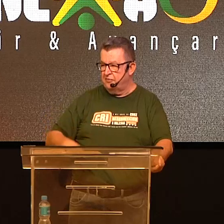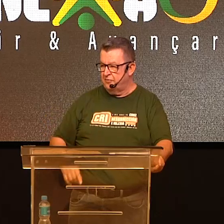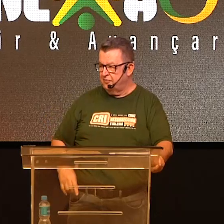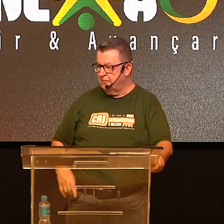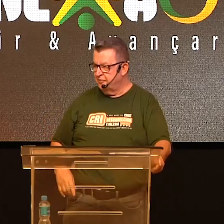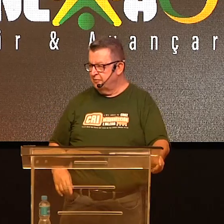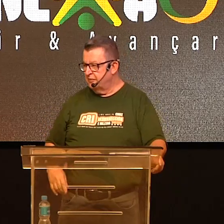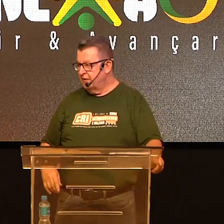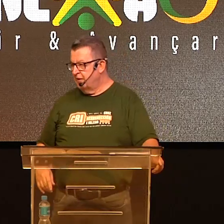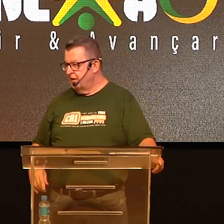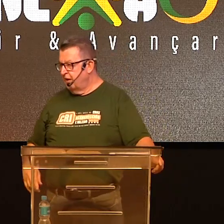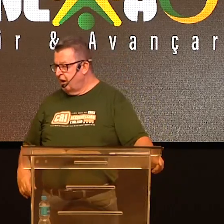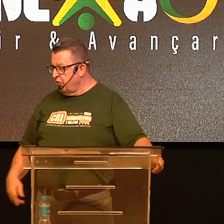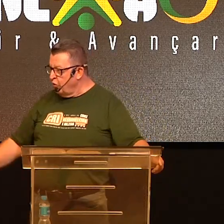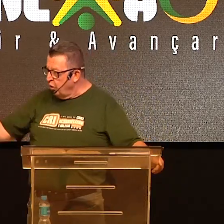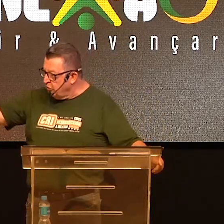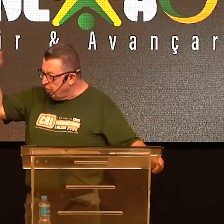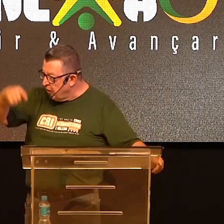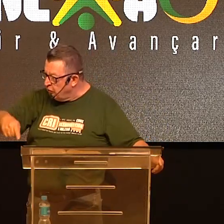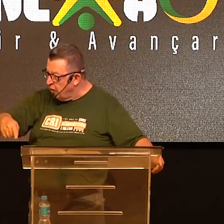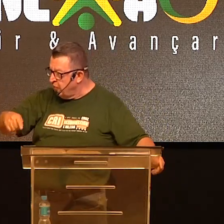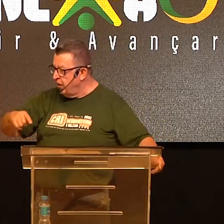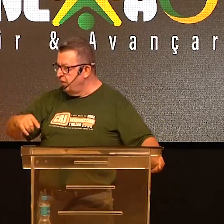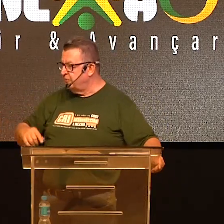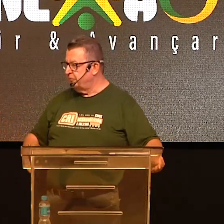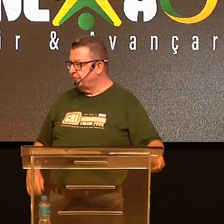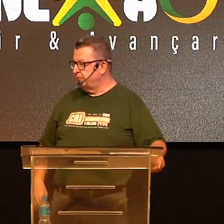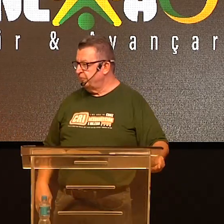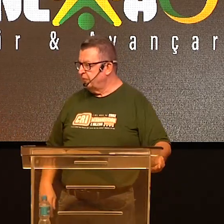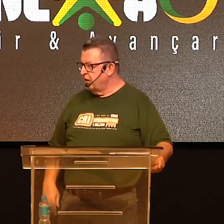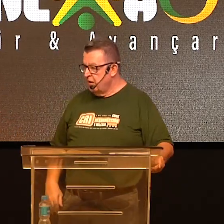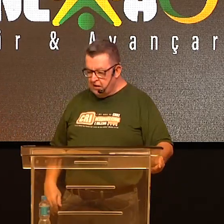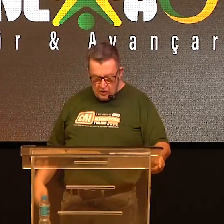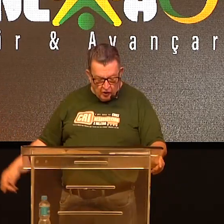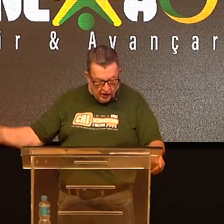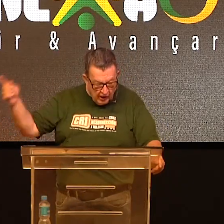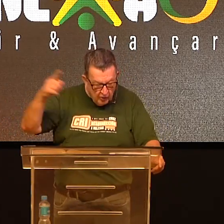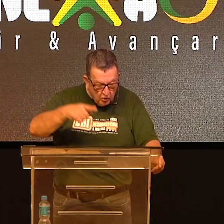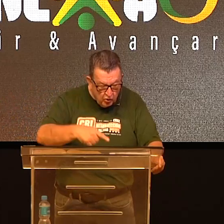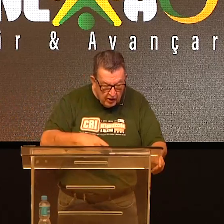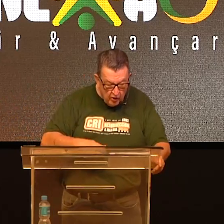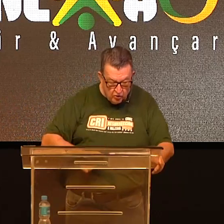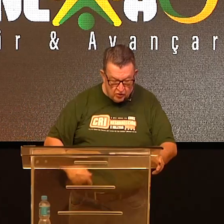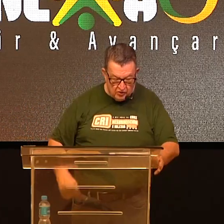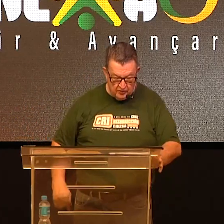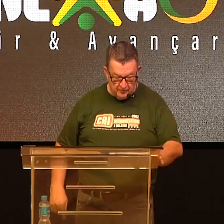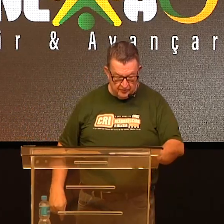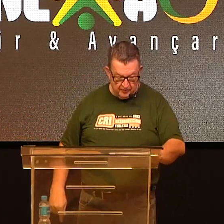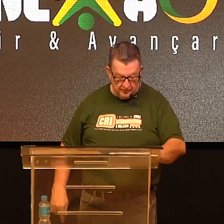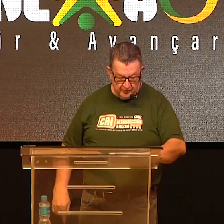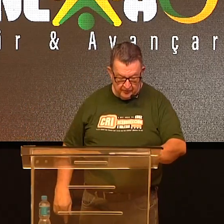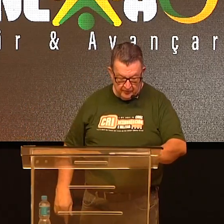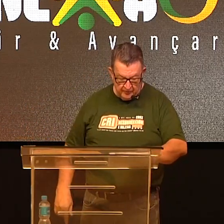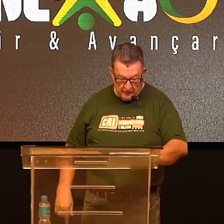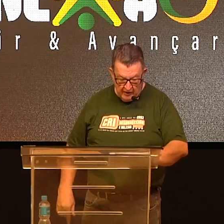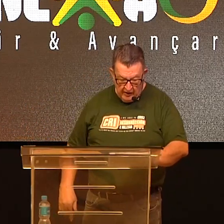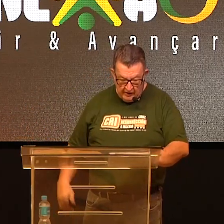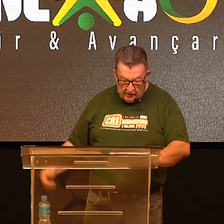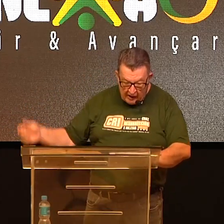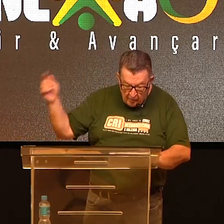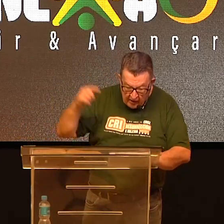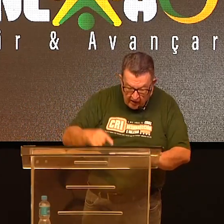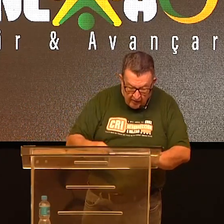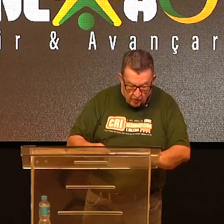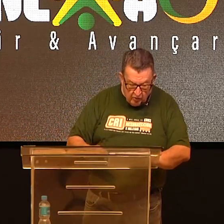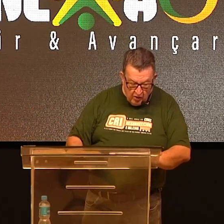Esther. Havia um homem chamado Ramã, que odiava os judeus,